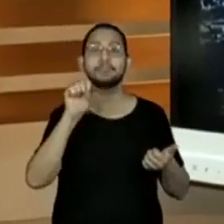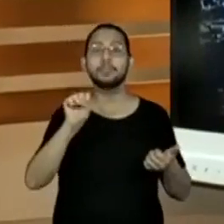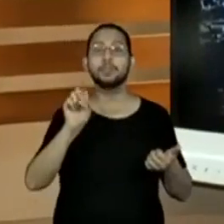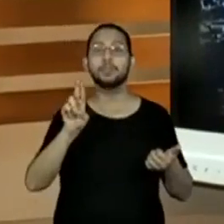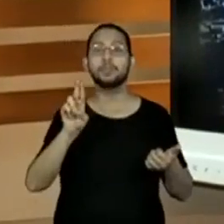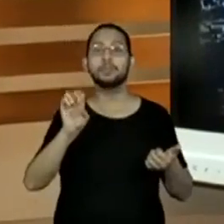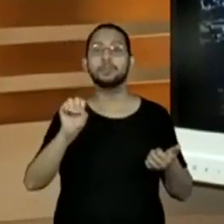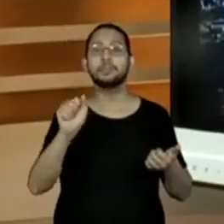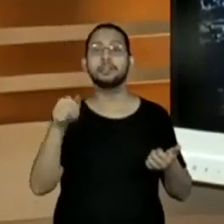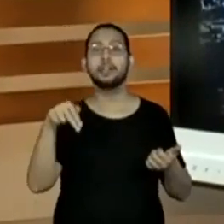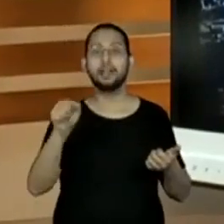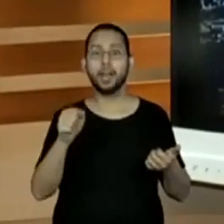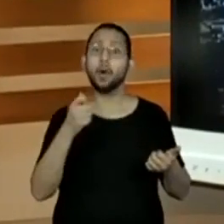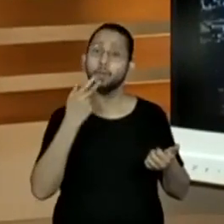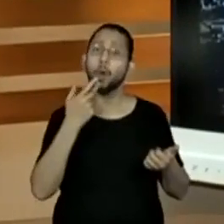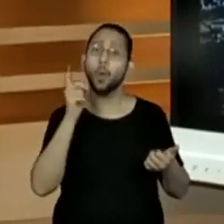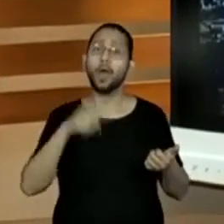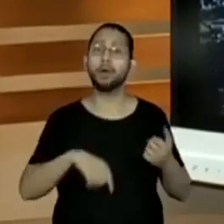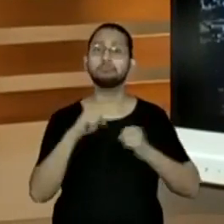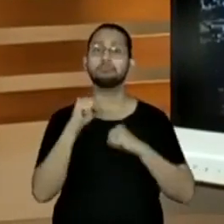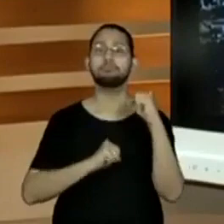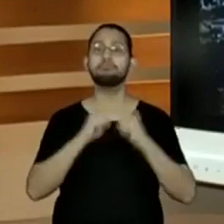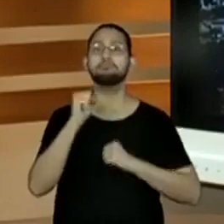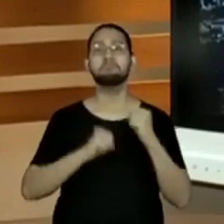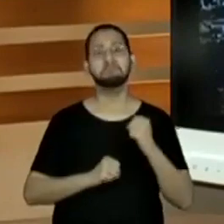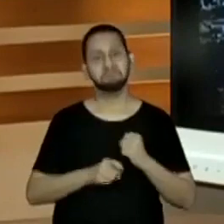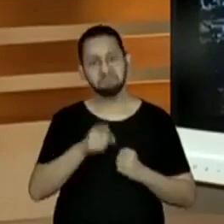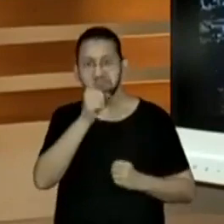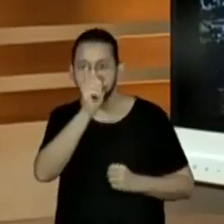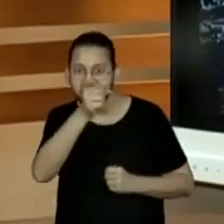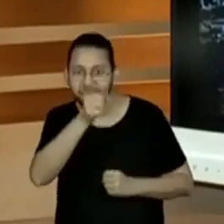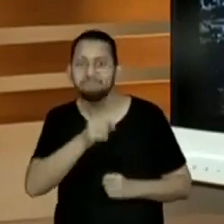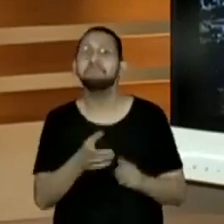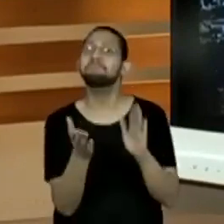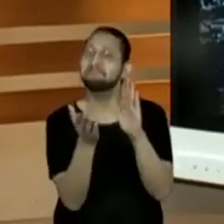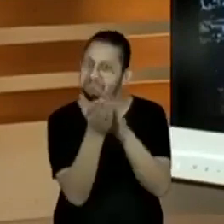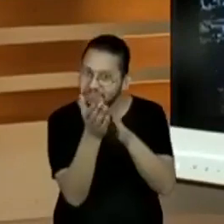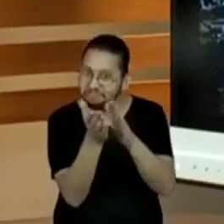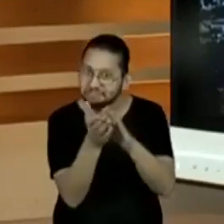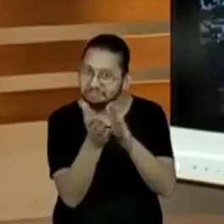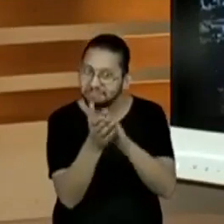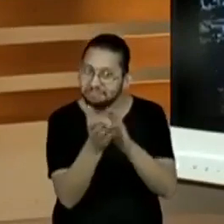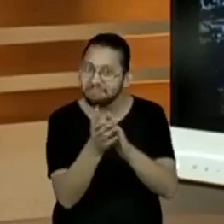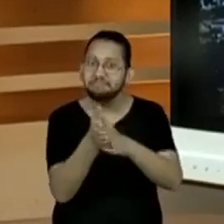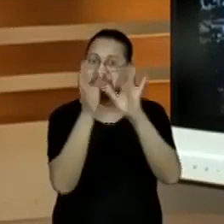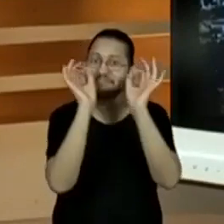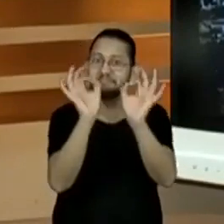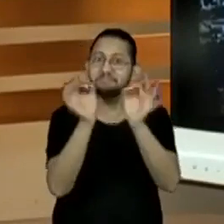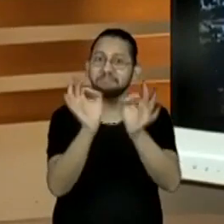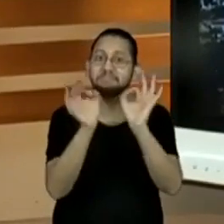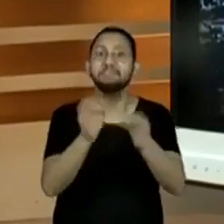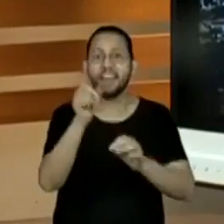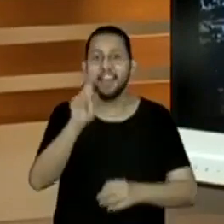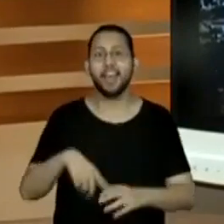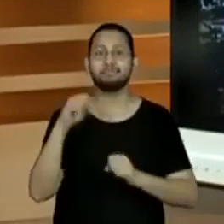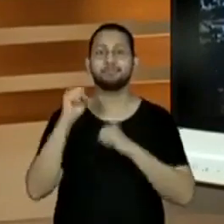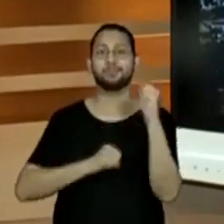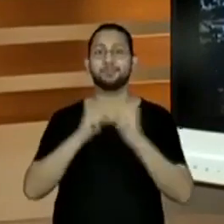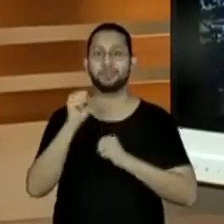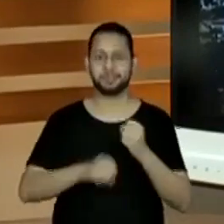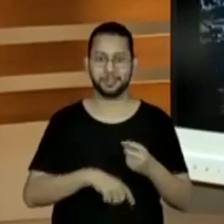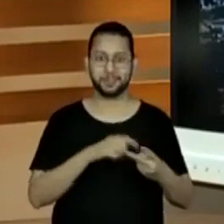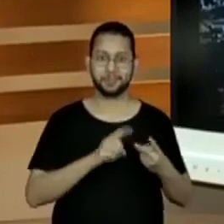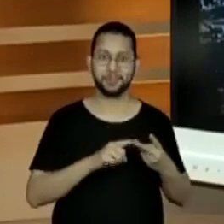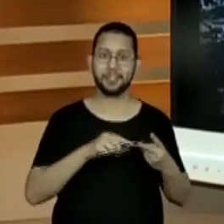a indústria que polui o Rio Tietê. Suzana, sim, parabéns. A indústria polui o Rio Tietê. O